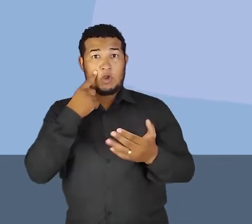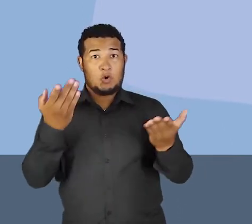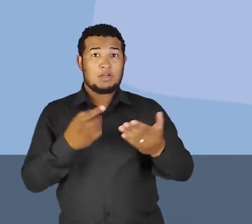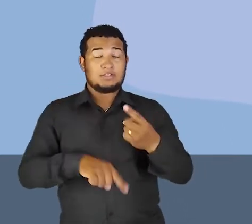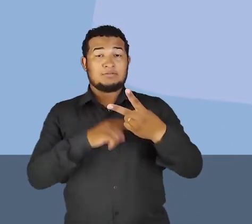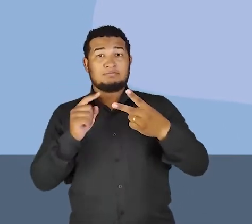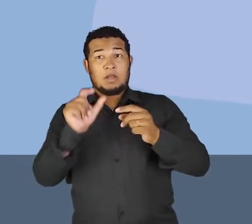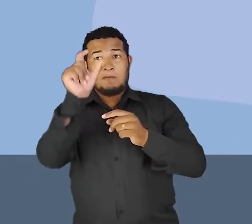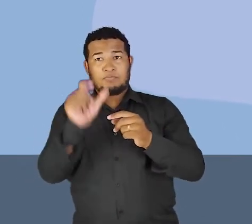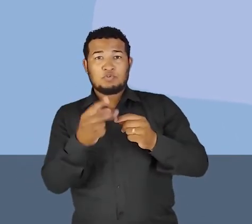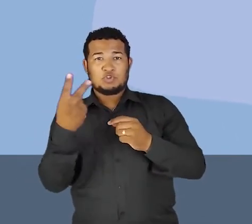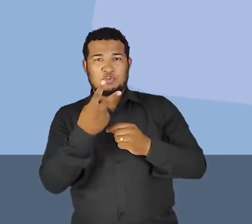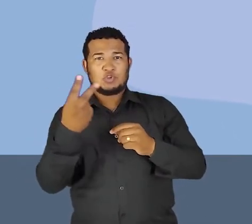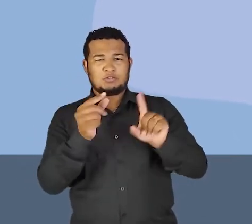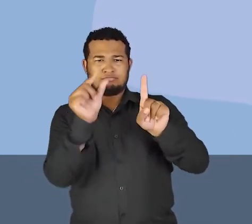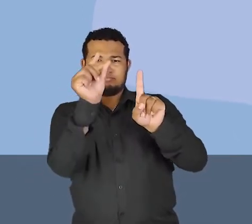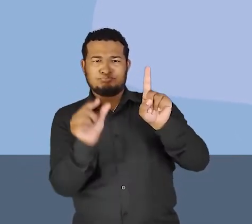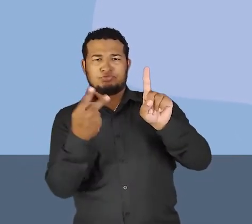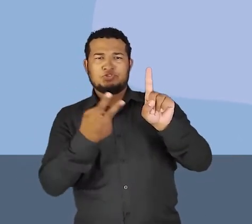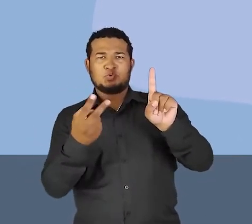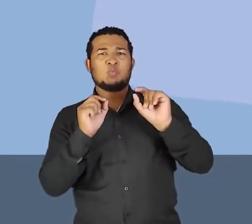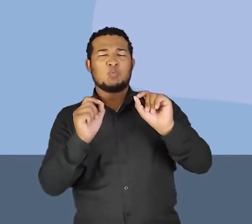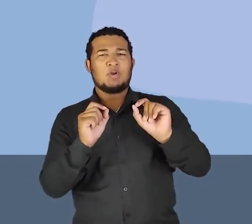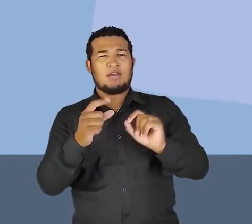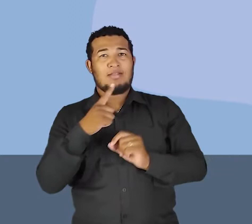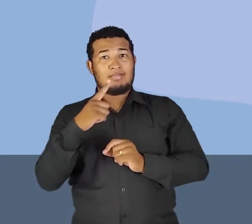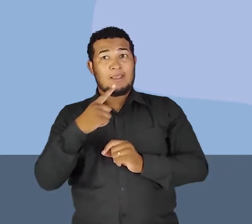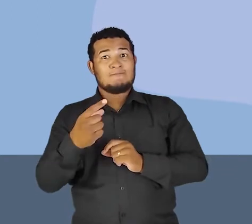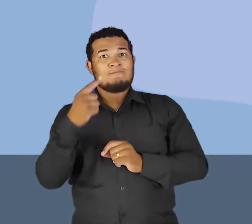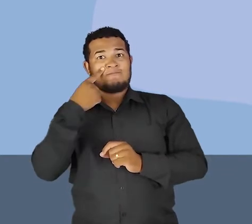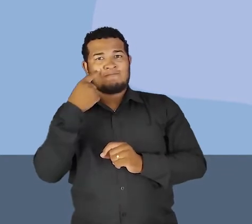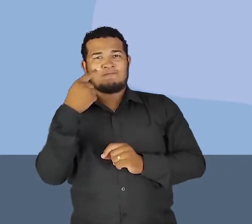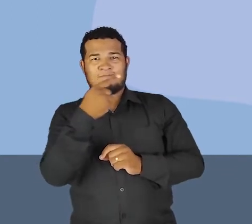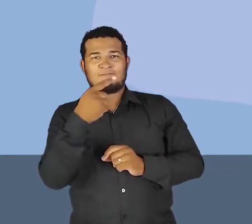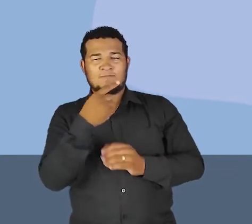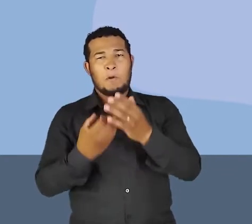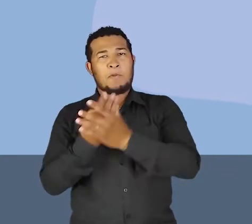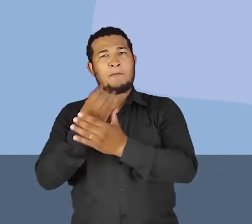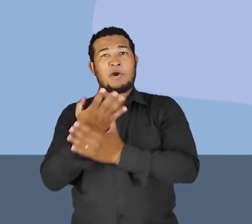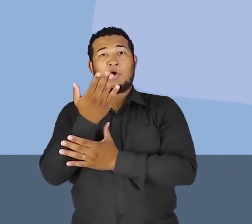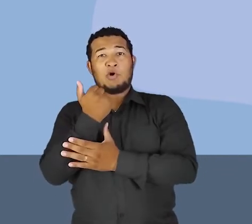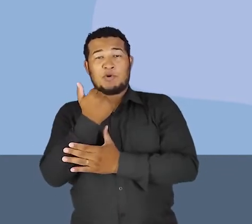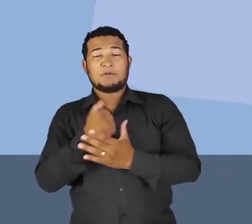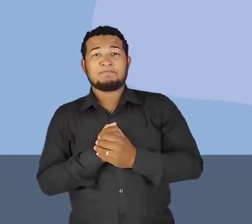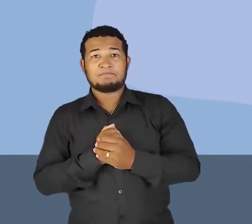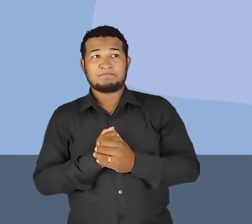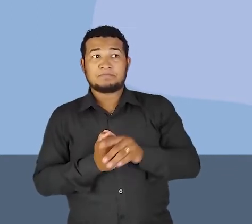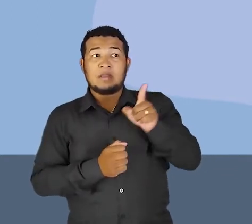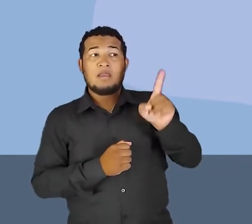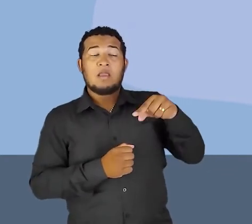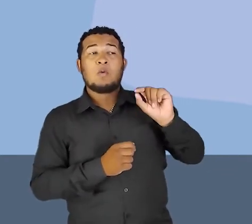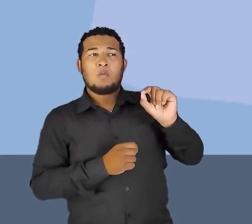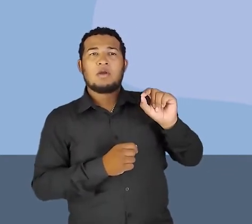segunda coluna e olha o que vai chamar a atenção, produção de comida. Agricultura camponesa,